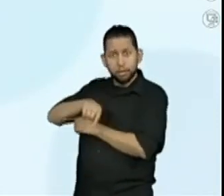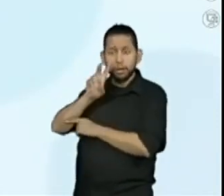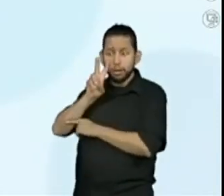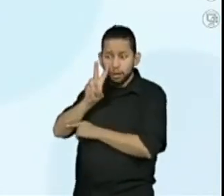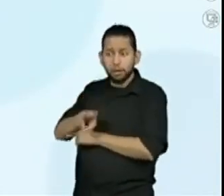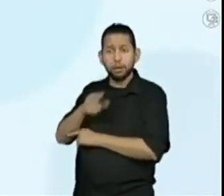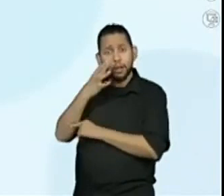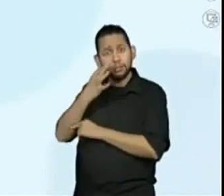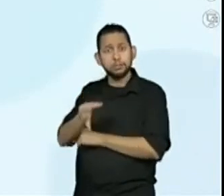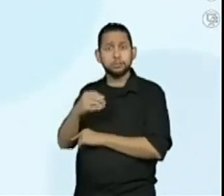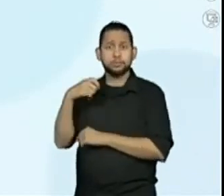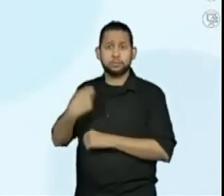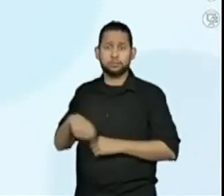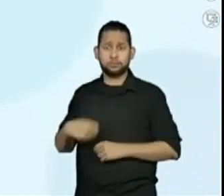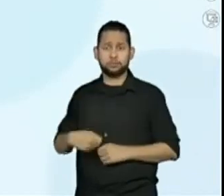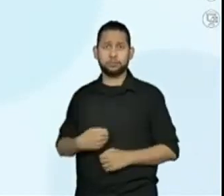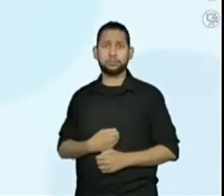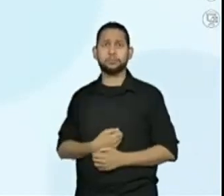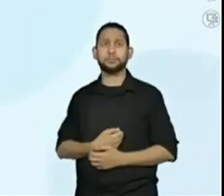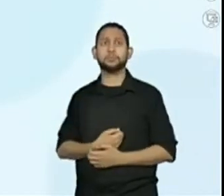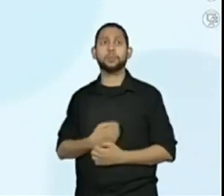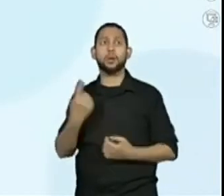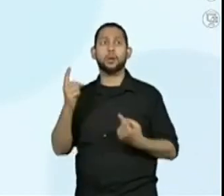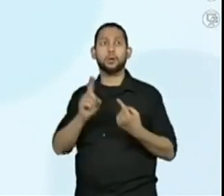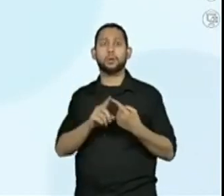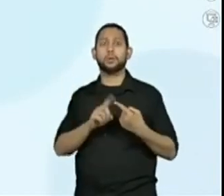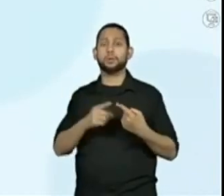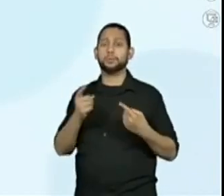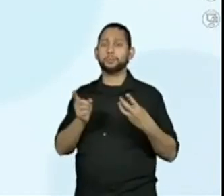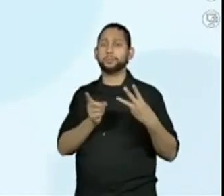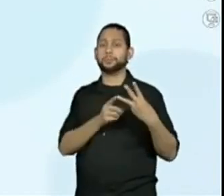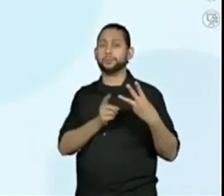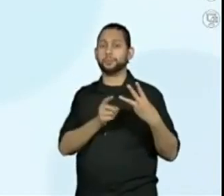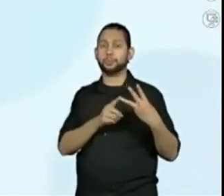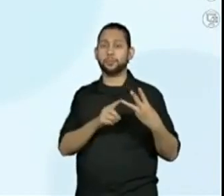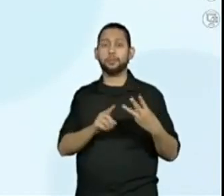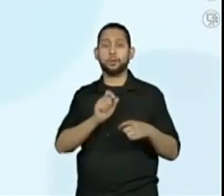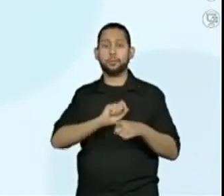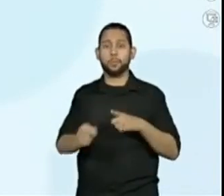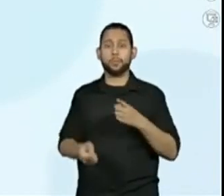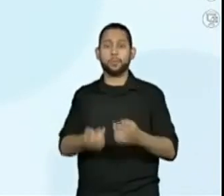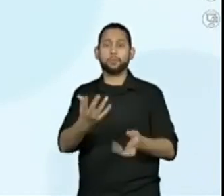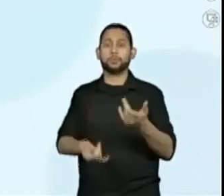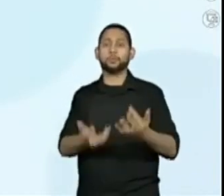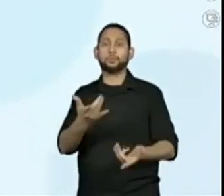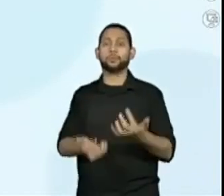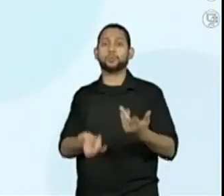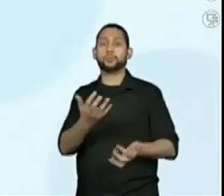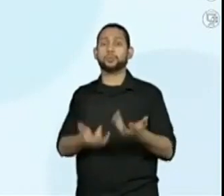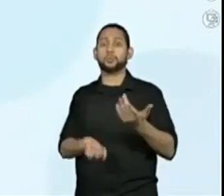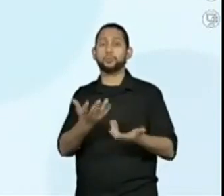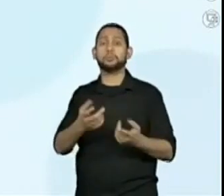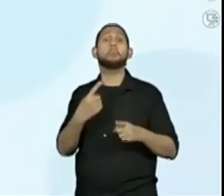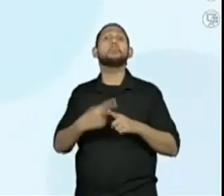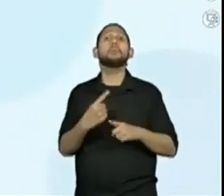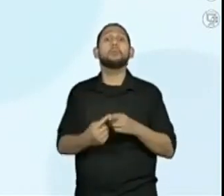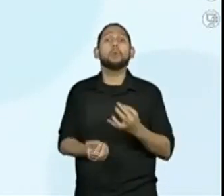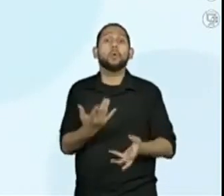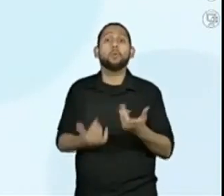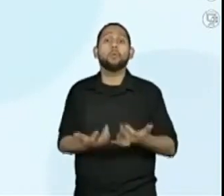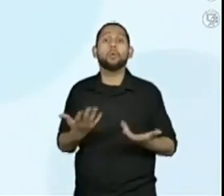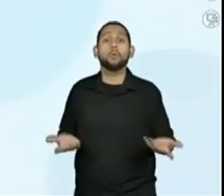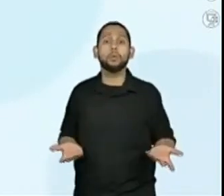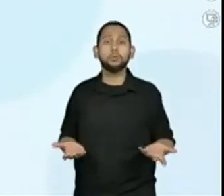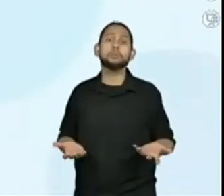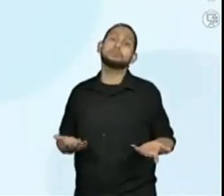desses trechos de matas ciliares, que são as queimadas que aparecem aí. E elas aparecem aí para justificar o quê?